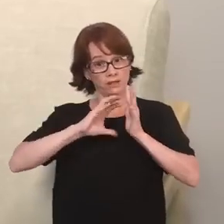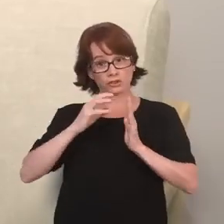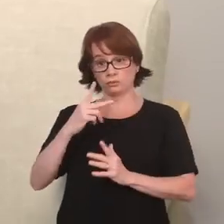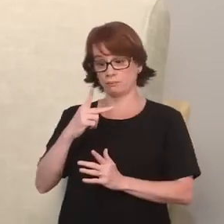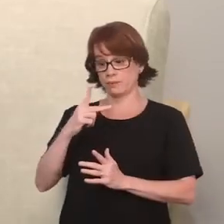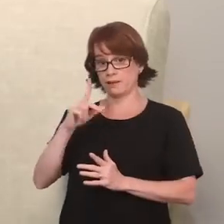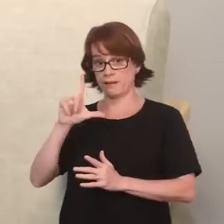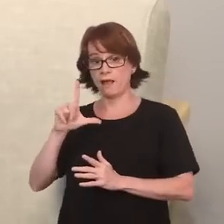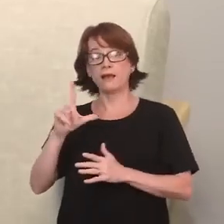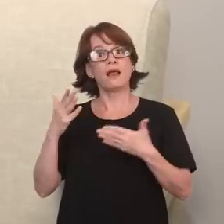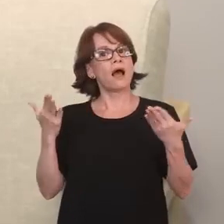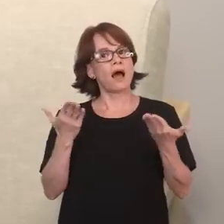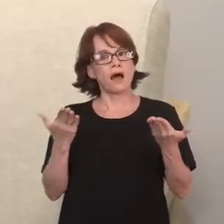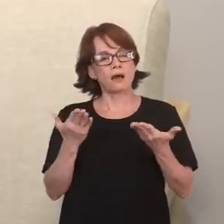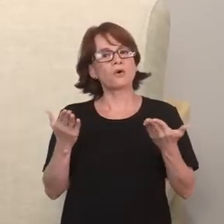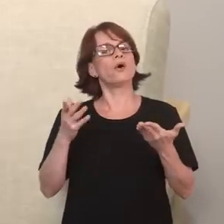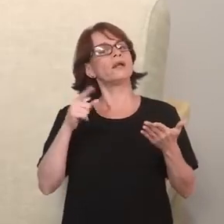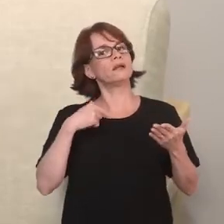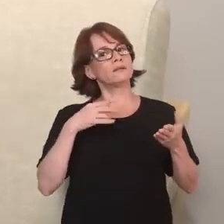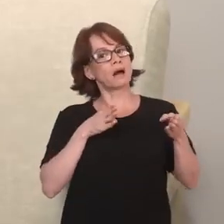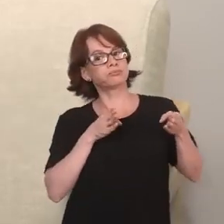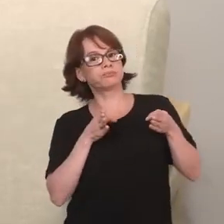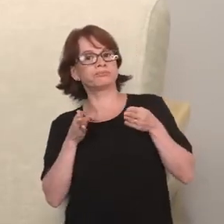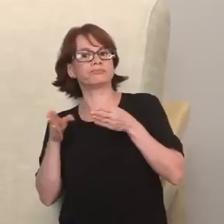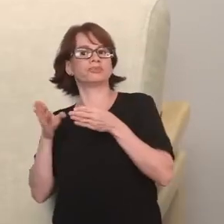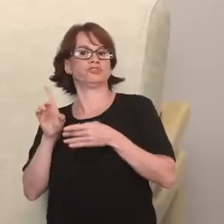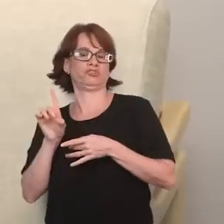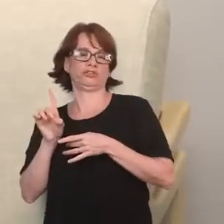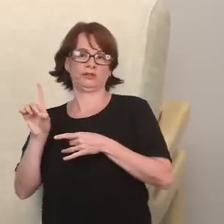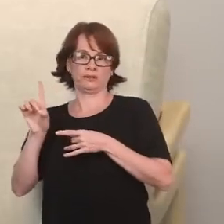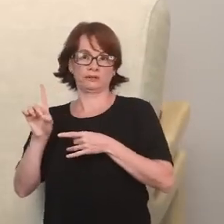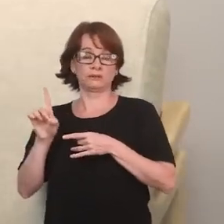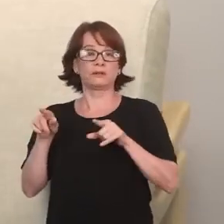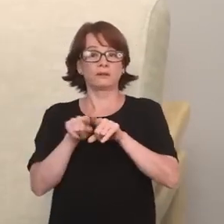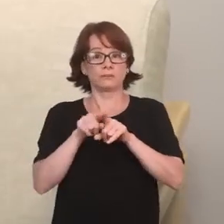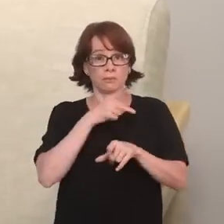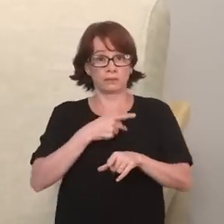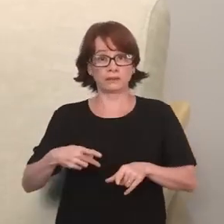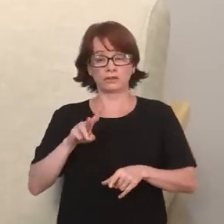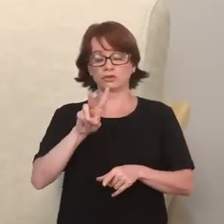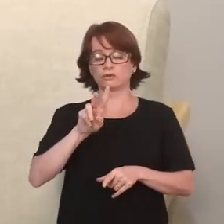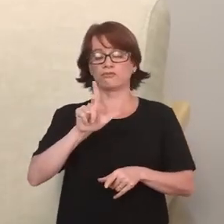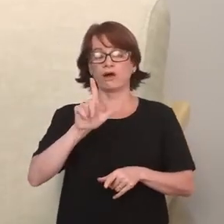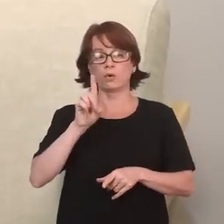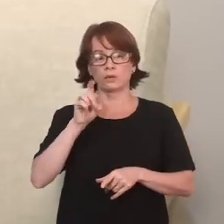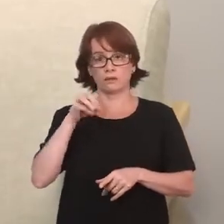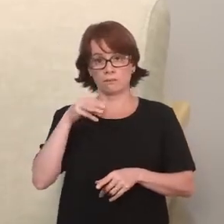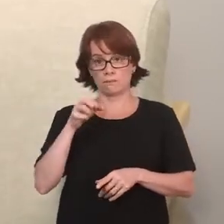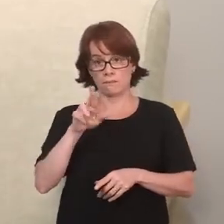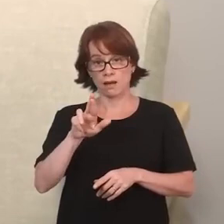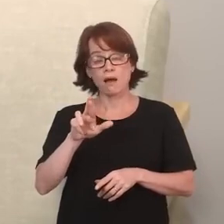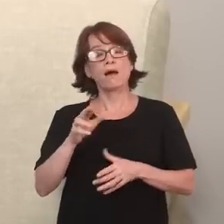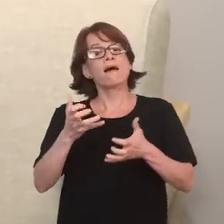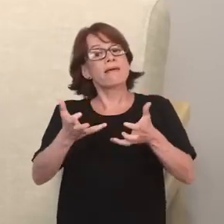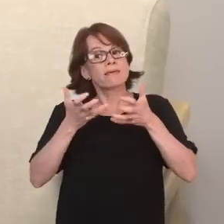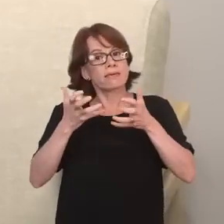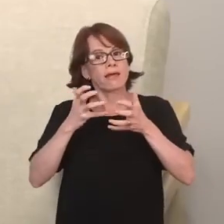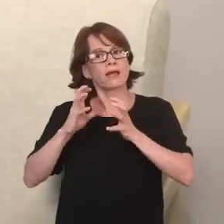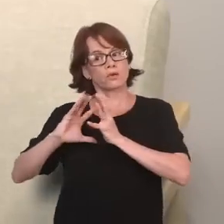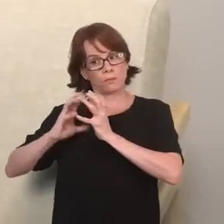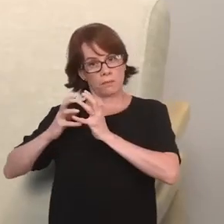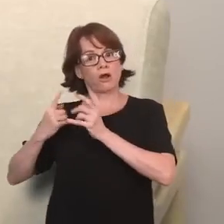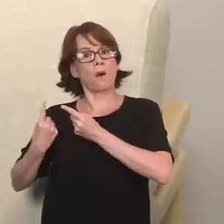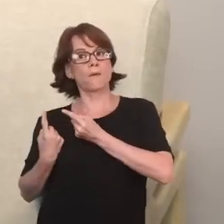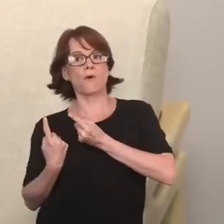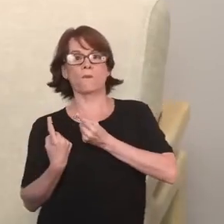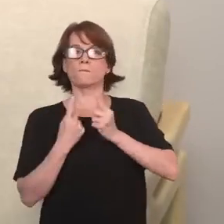né? A gente nota que o presidente do partido, Valdemar, ele quer que o partido seja o partido da oposição firme, então isso é